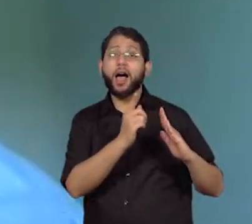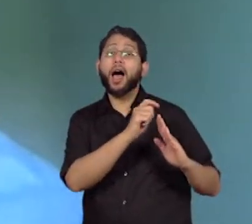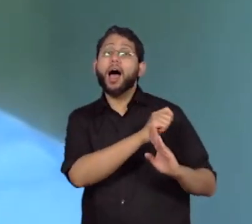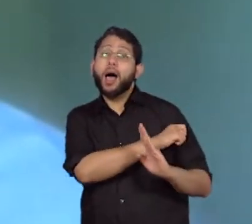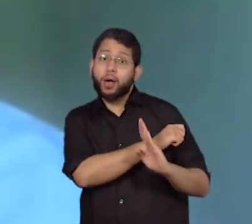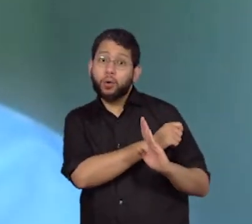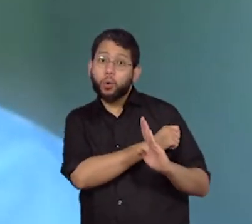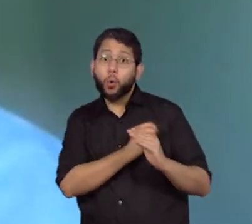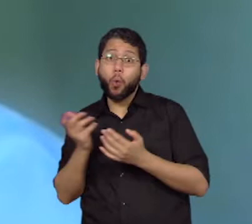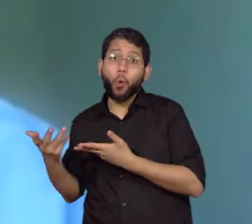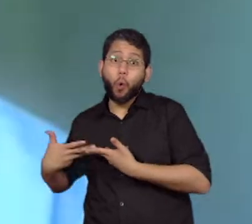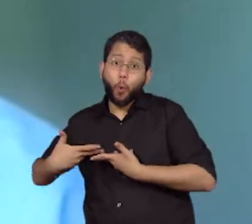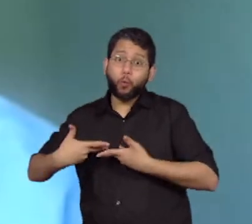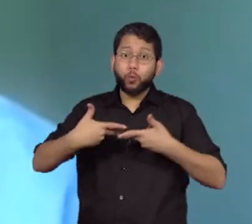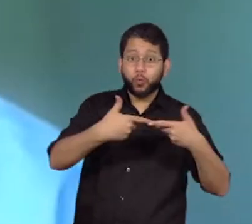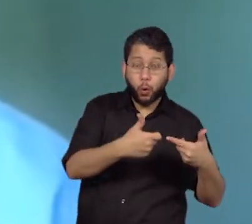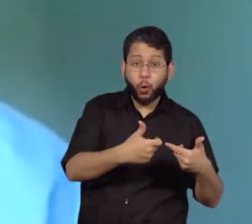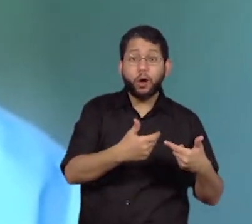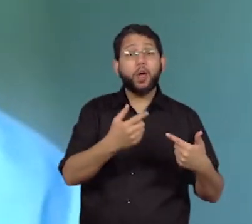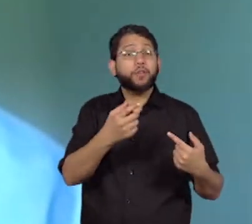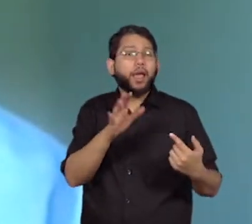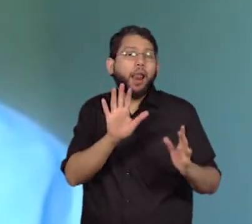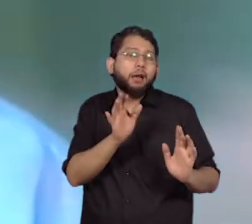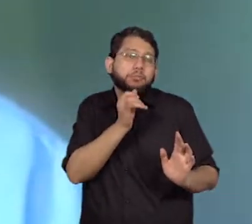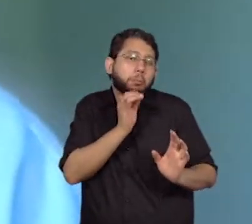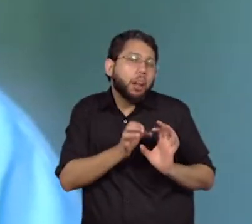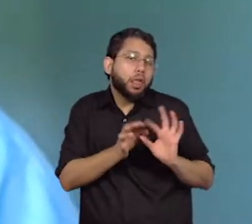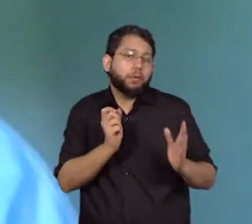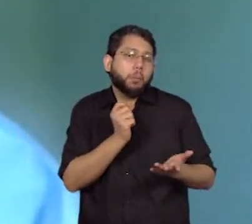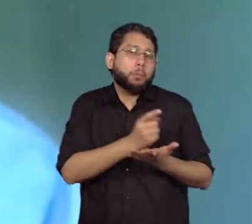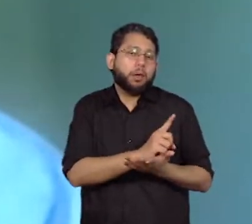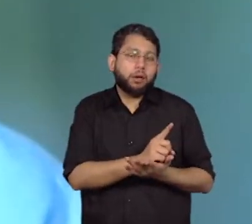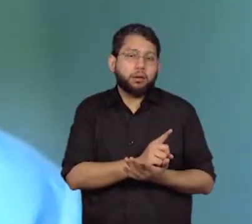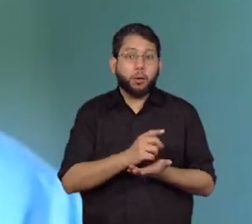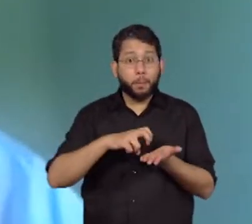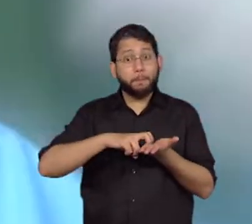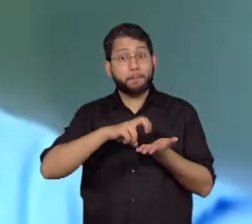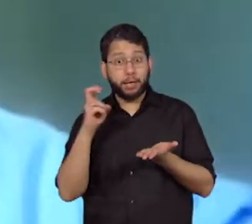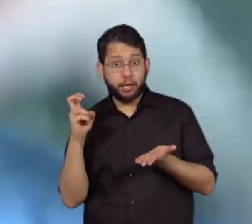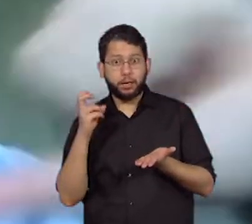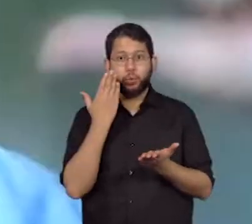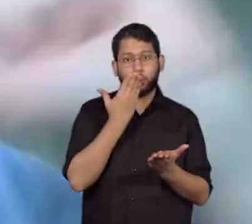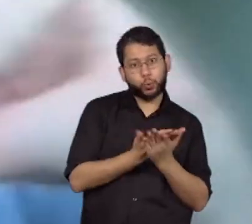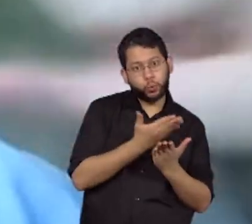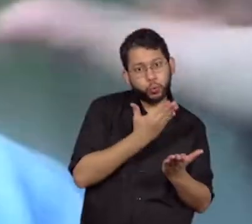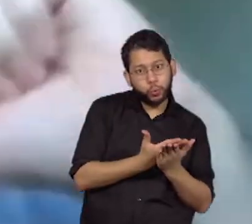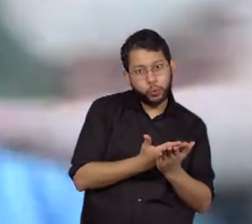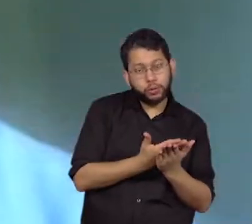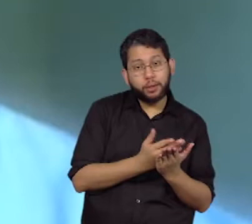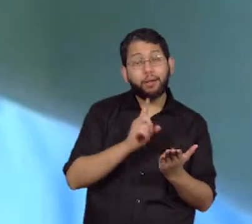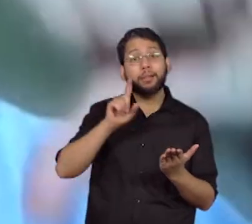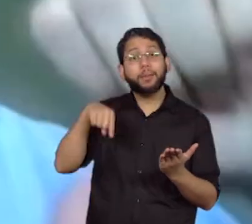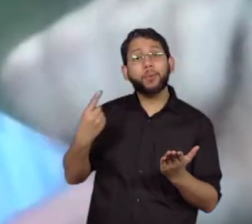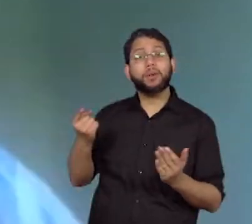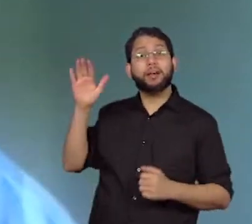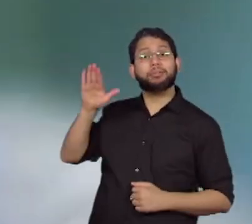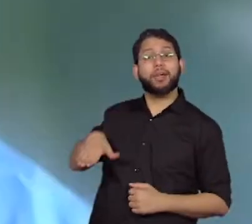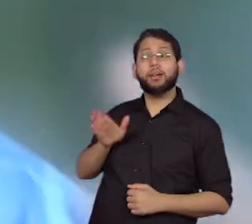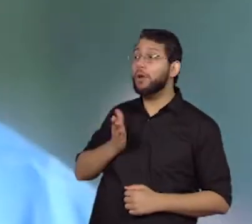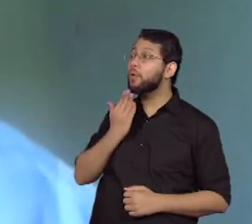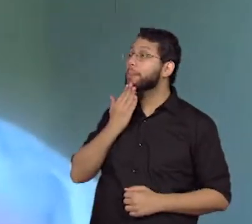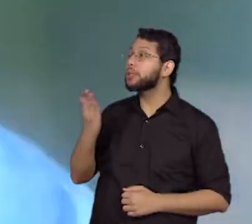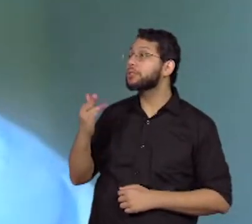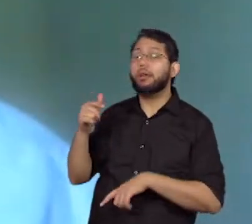manhã, e depois de tarde eu ia procurar emprego. Eu já tinha trabalhado no McDonald's quando eu tinha 15